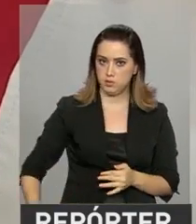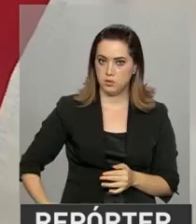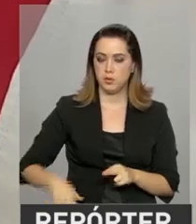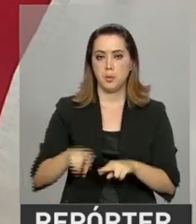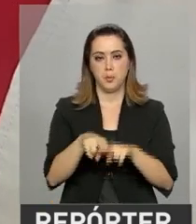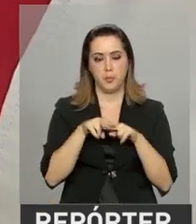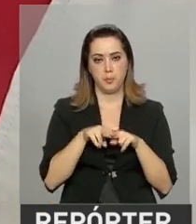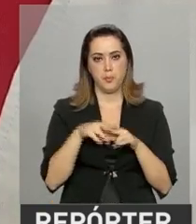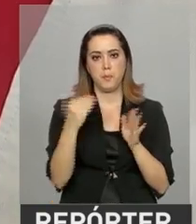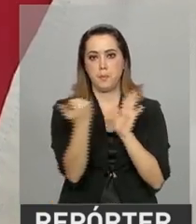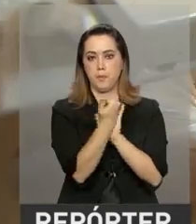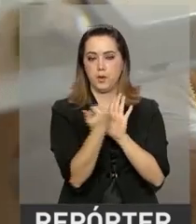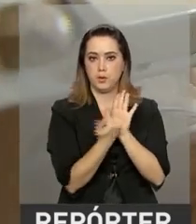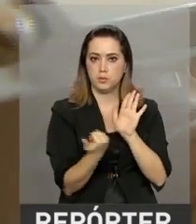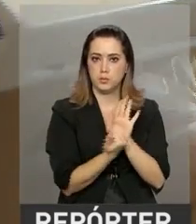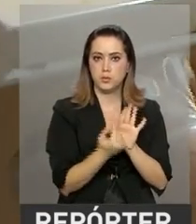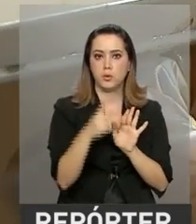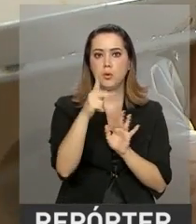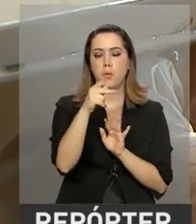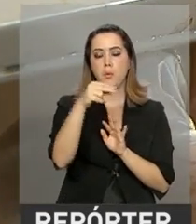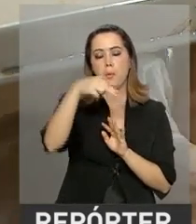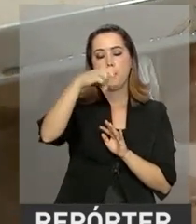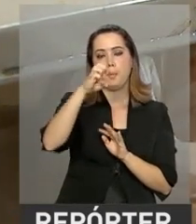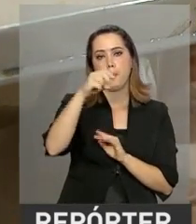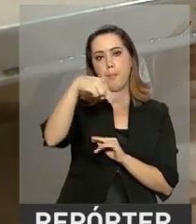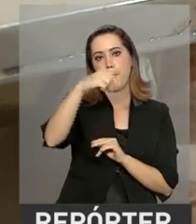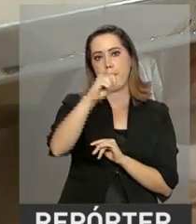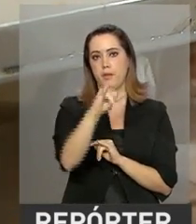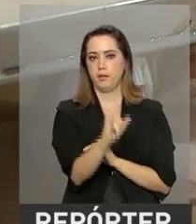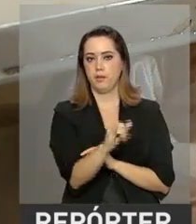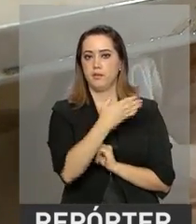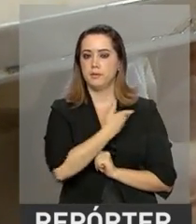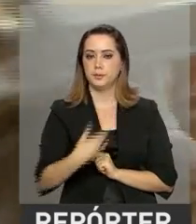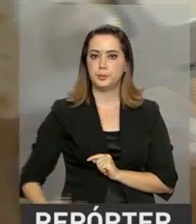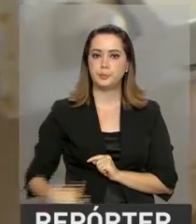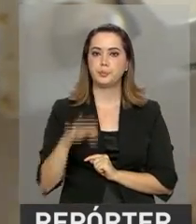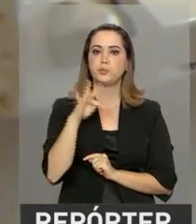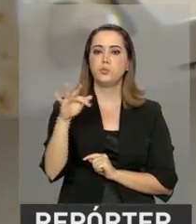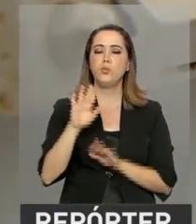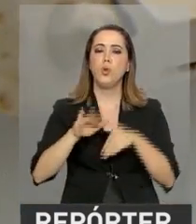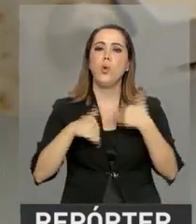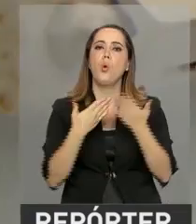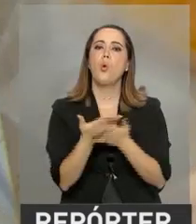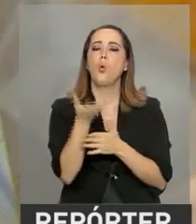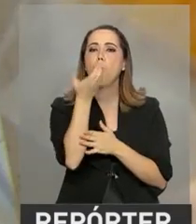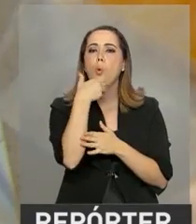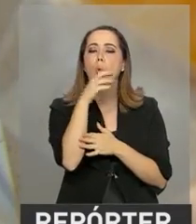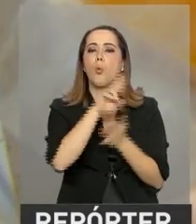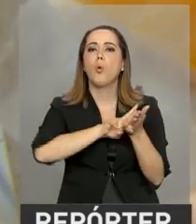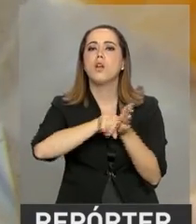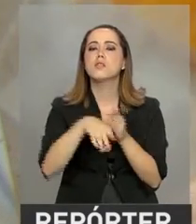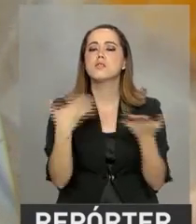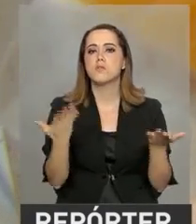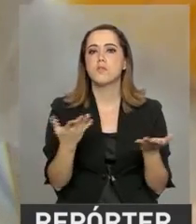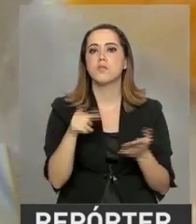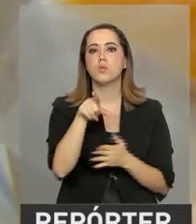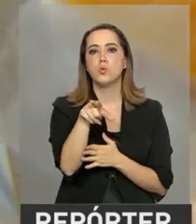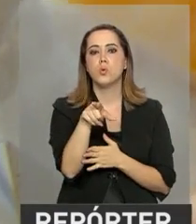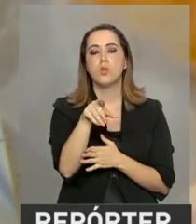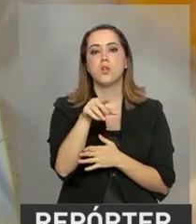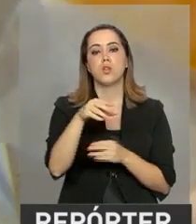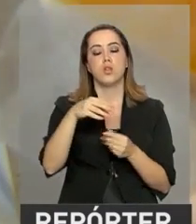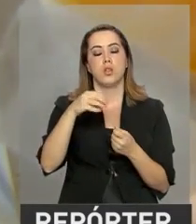do PNAE, governo federal. Quais são os produtos aqui que vocês beneficiam, Divina? As frutas são